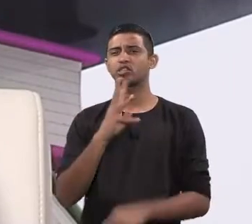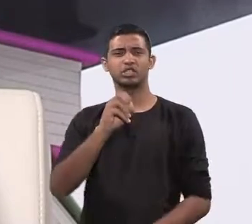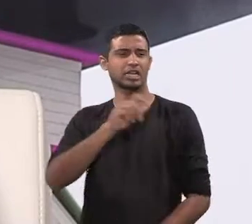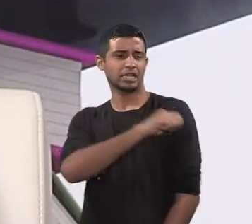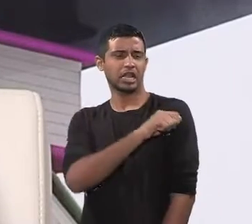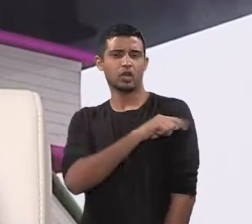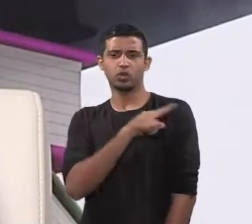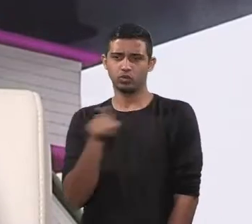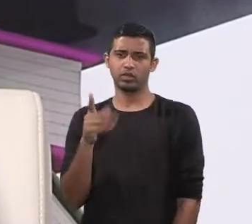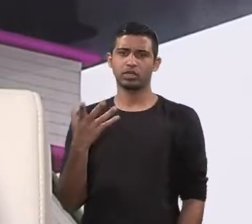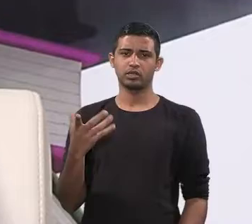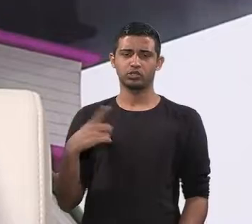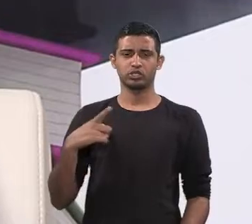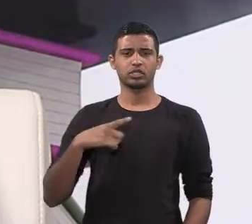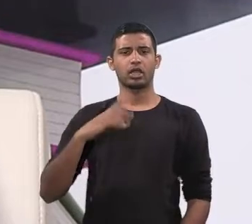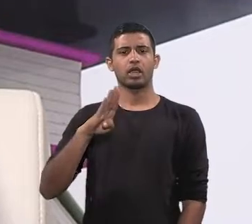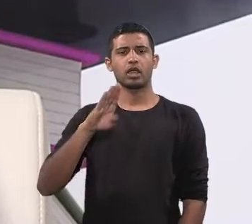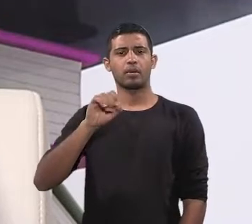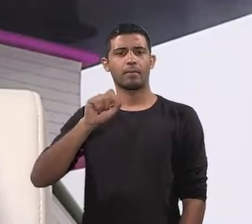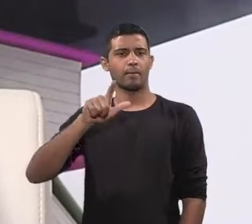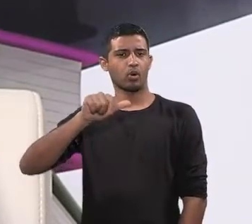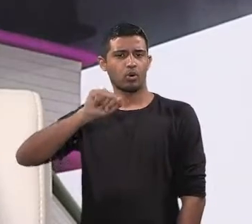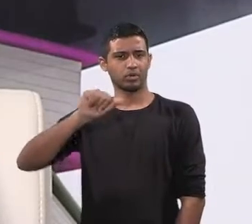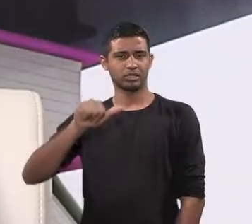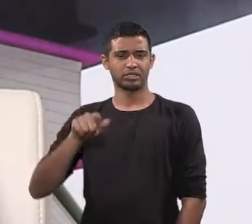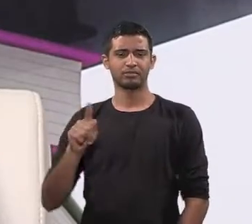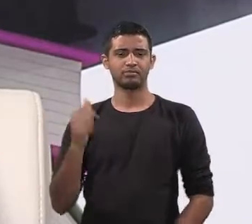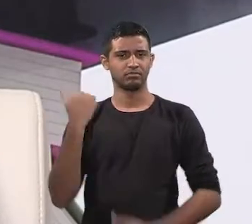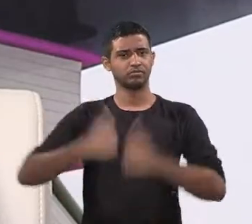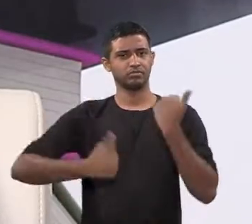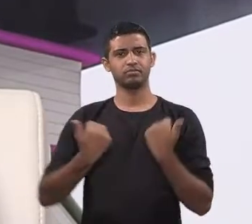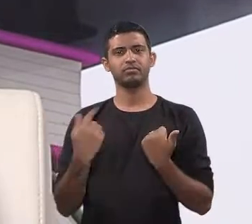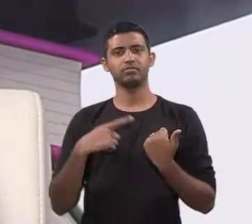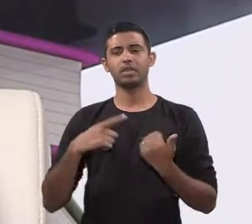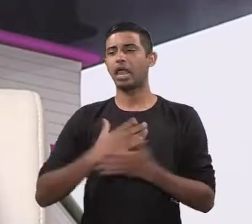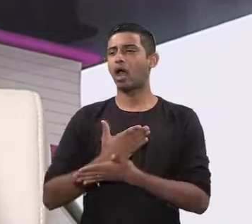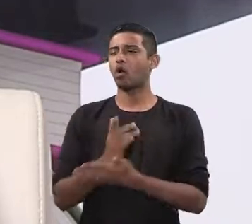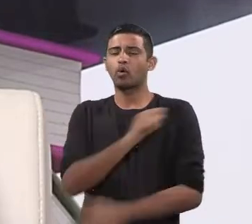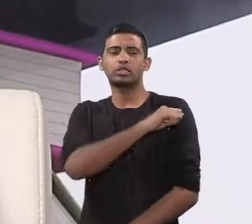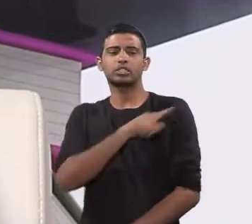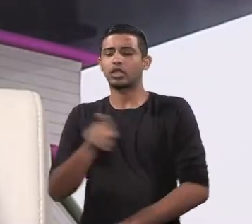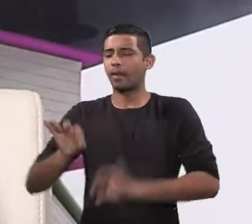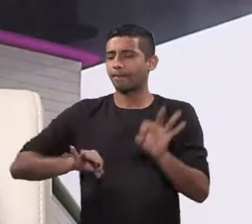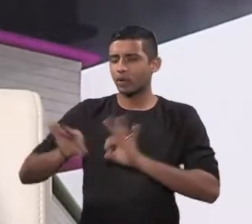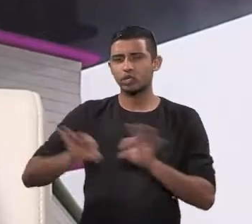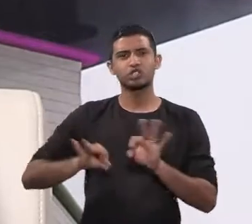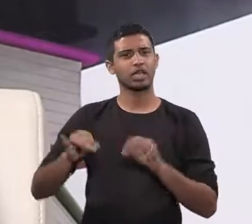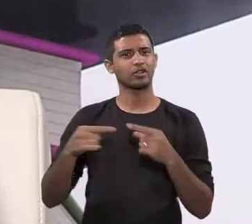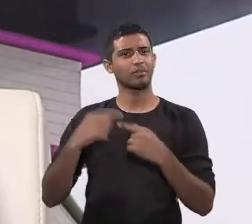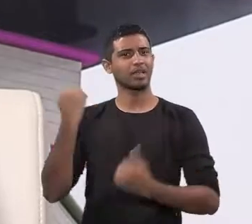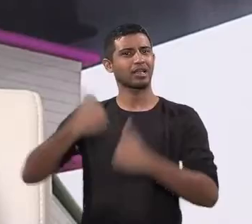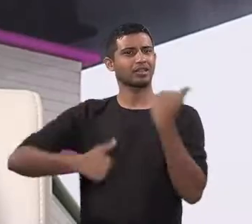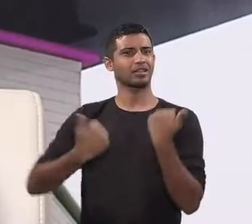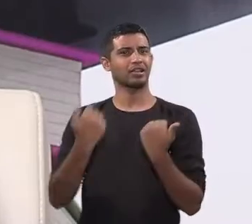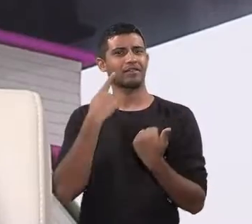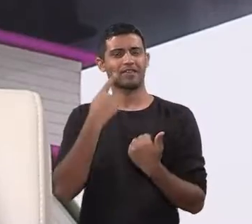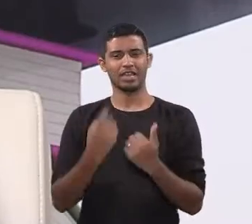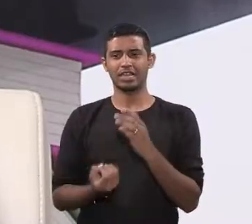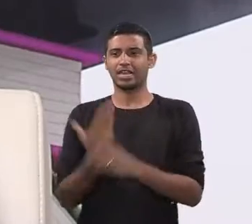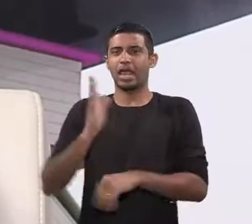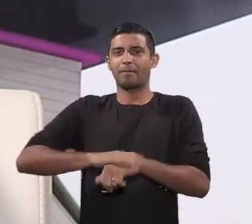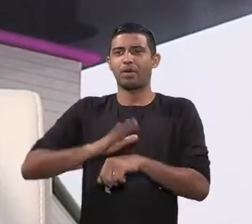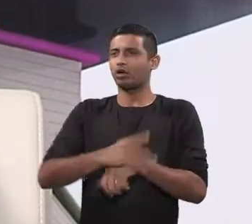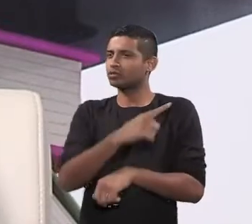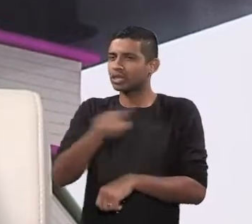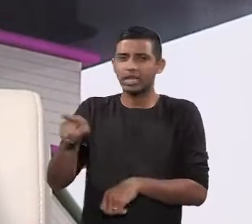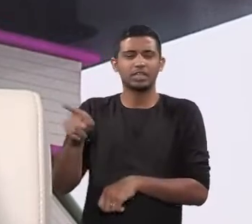alunos favorecidos, com a Bolsa Atleta. A gente tem os nossos alunos em projetos de atlética, que são criados por